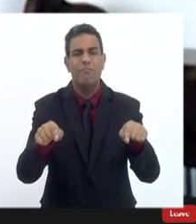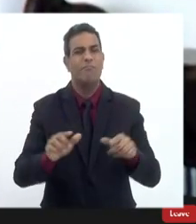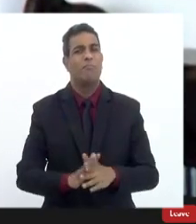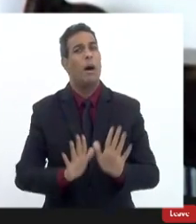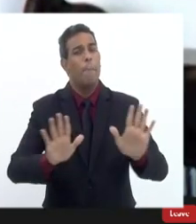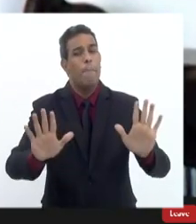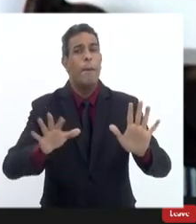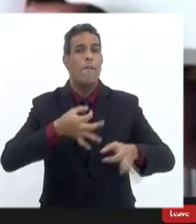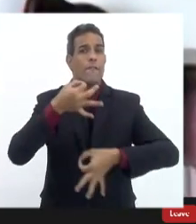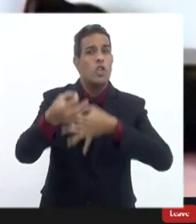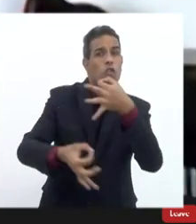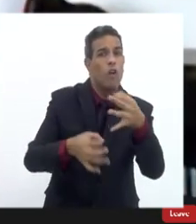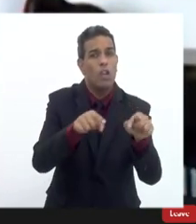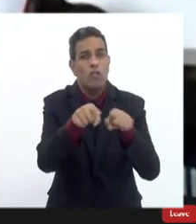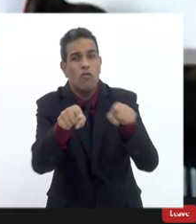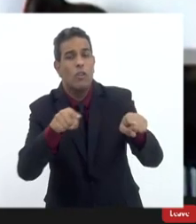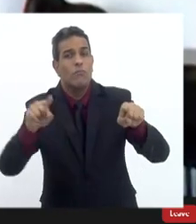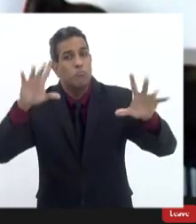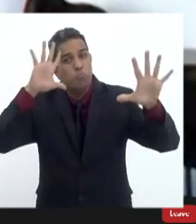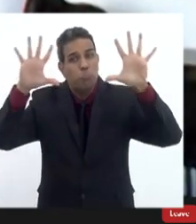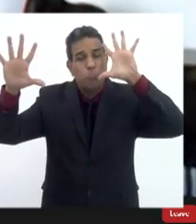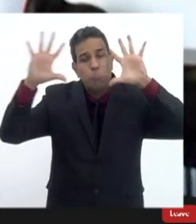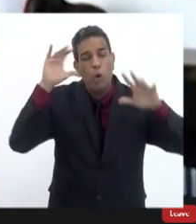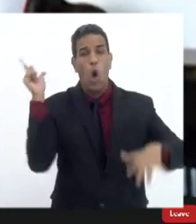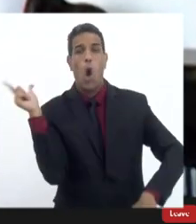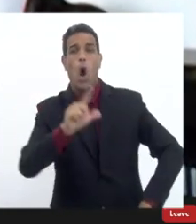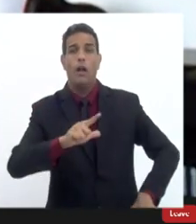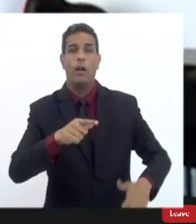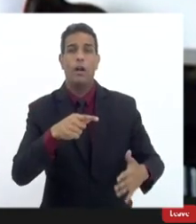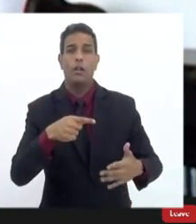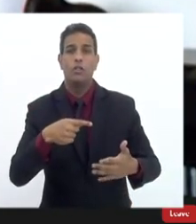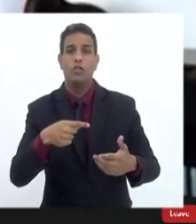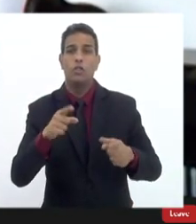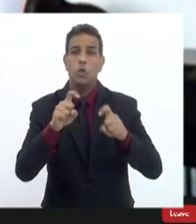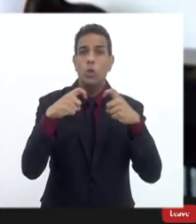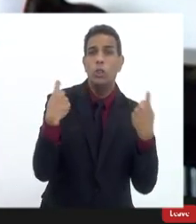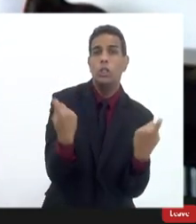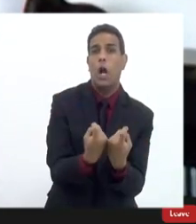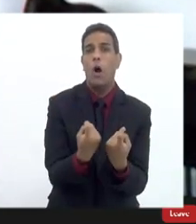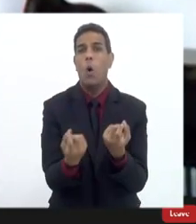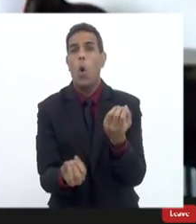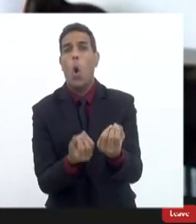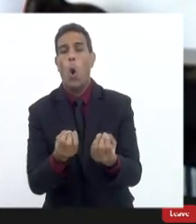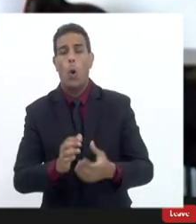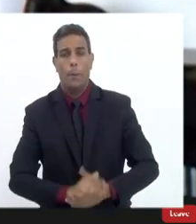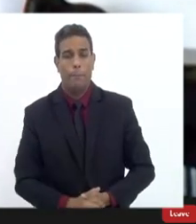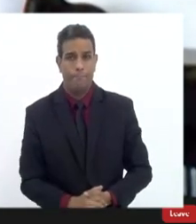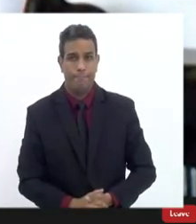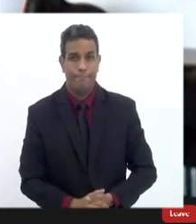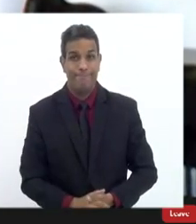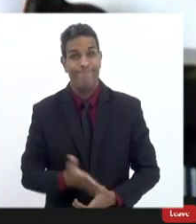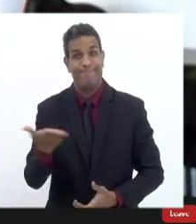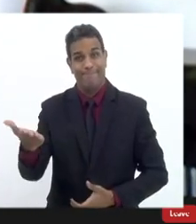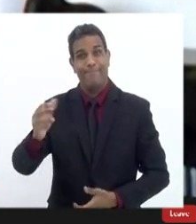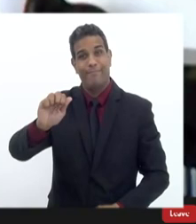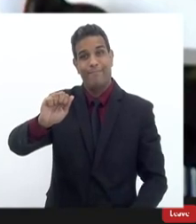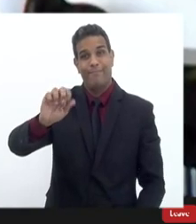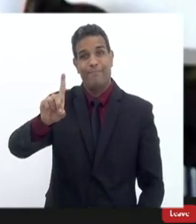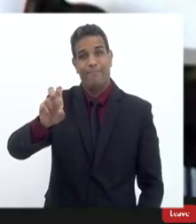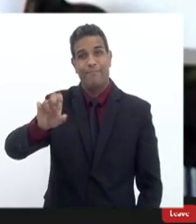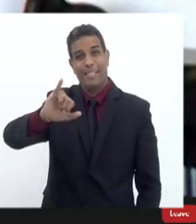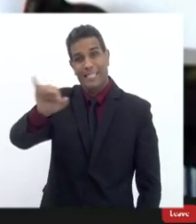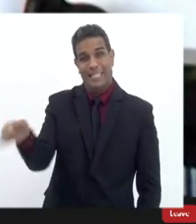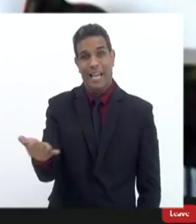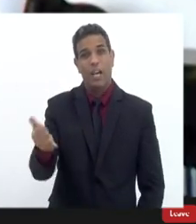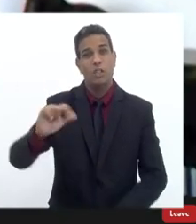pública, mas coloco como reflexão, como possibilidade a ser estudada, e aí eu acho que o papel da DERJ, né, além das entidades